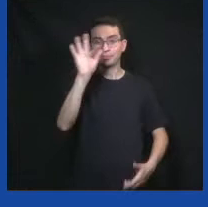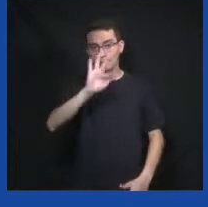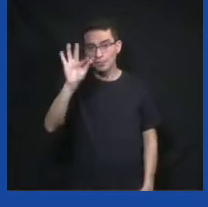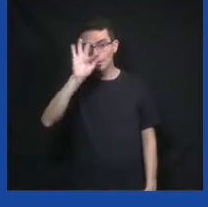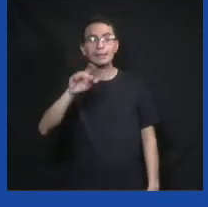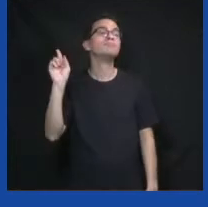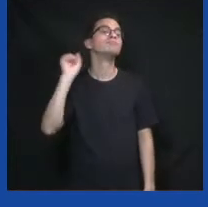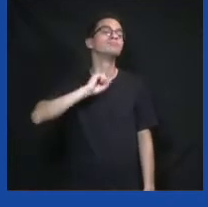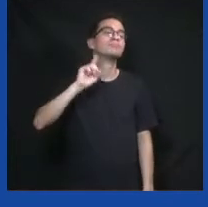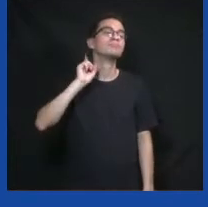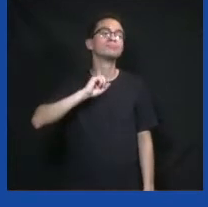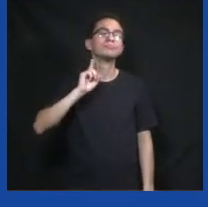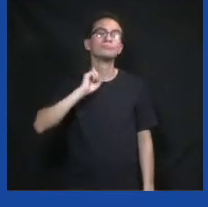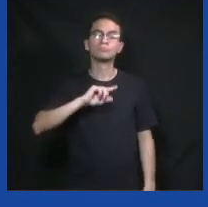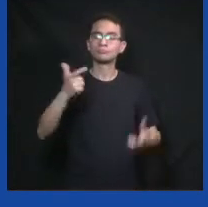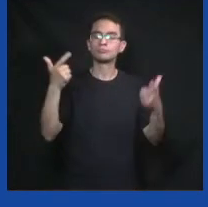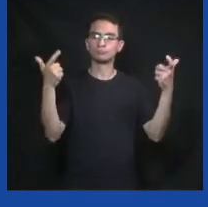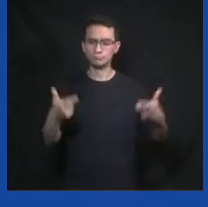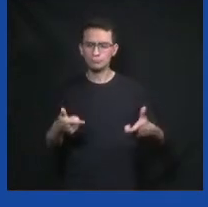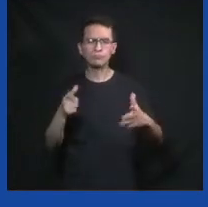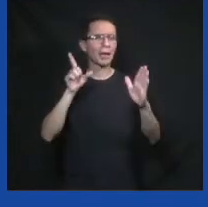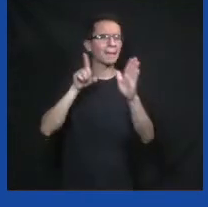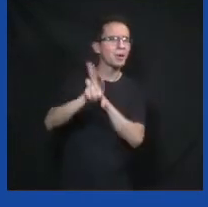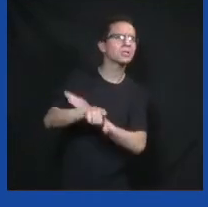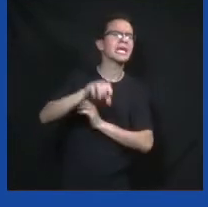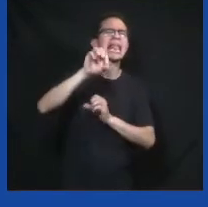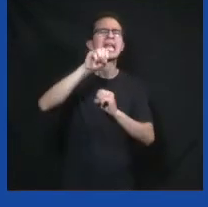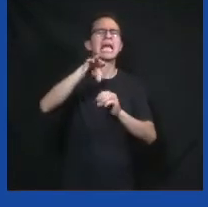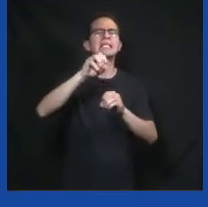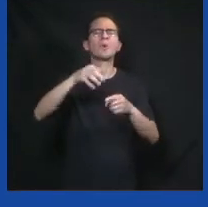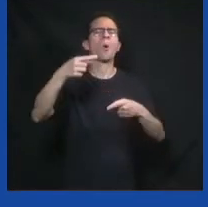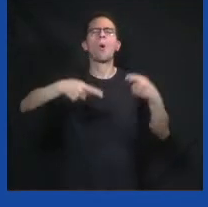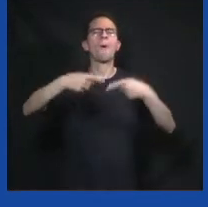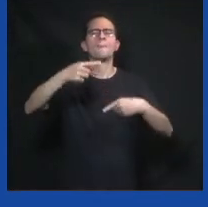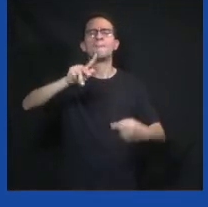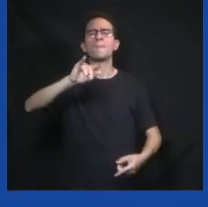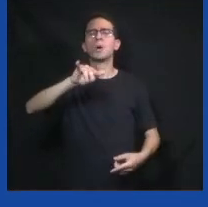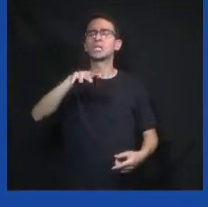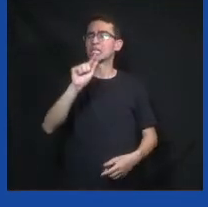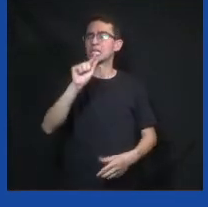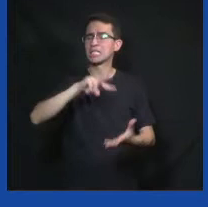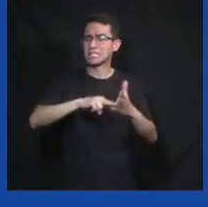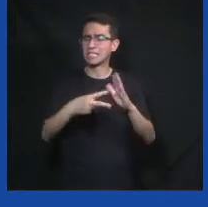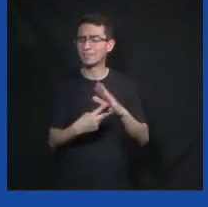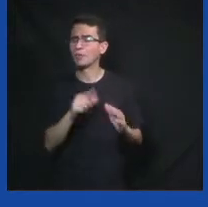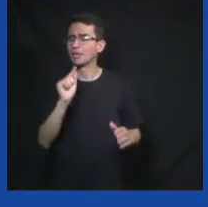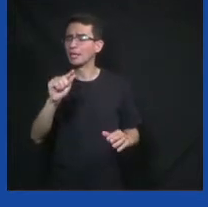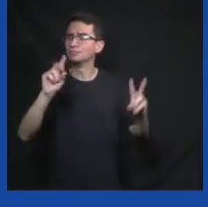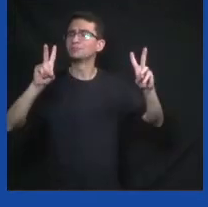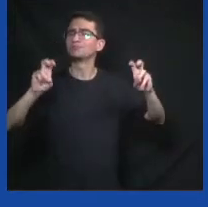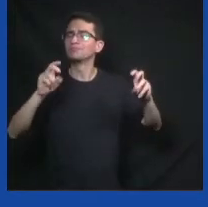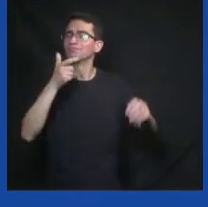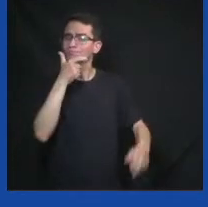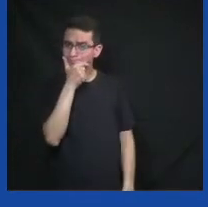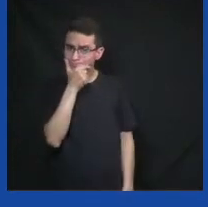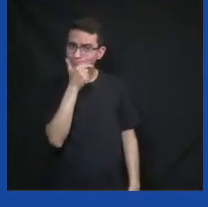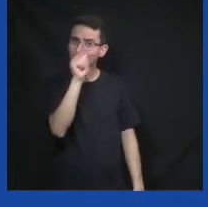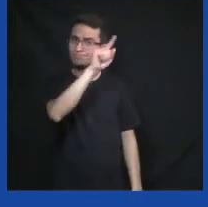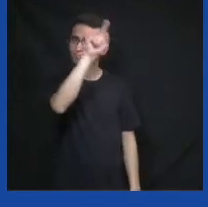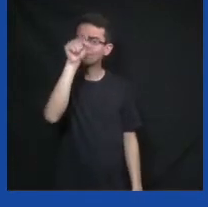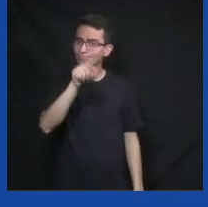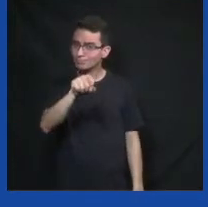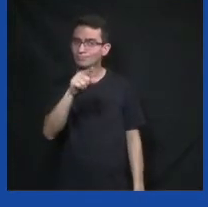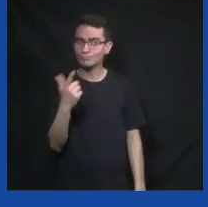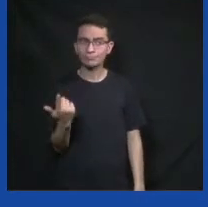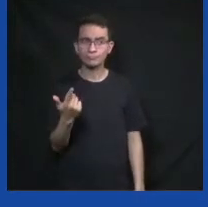uma tentativa de dizer, afinal de contas, o que é educação política. E aí ela vai tentar fazer todas essas definições. Em linhas gerais,